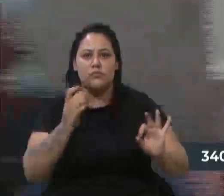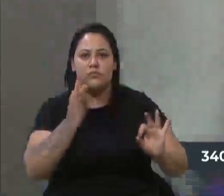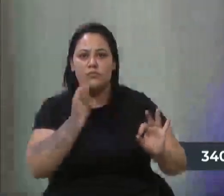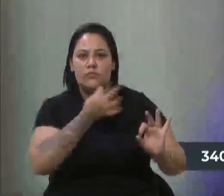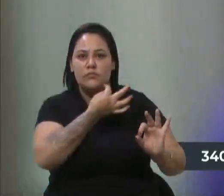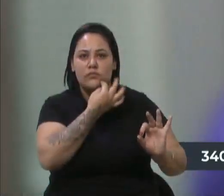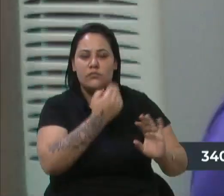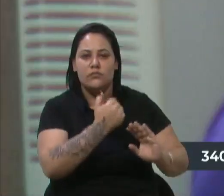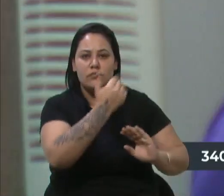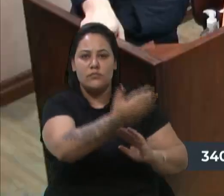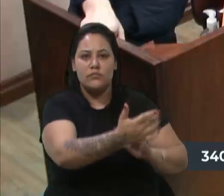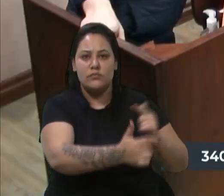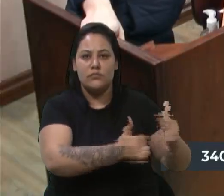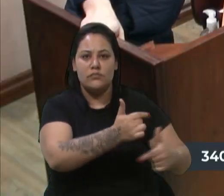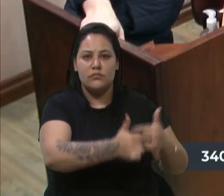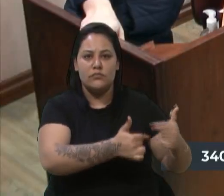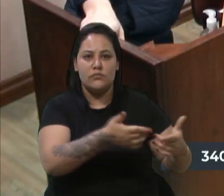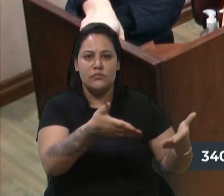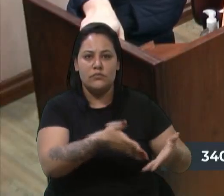estão em representação.